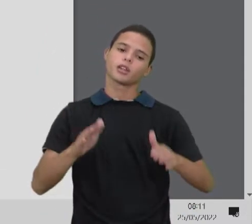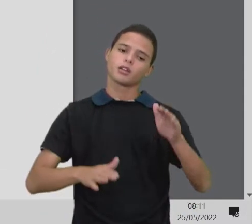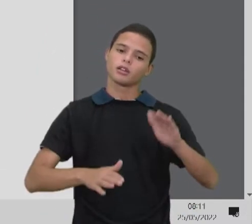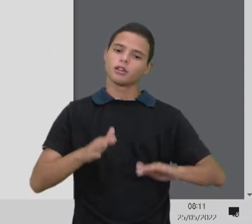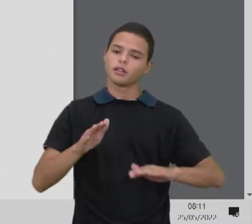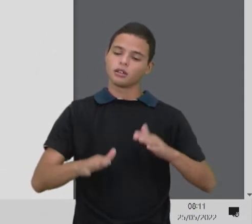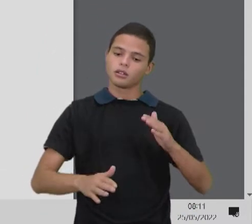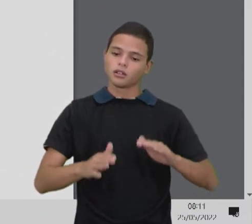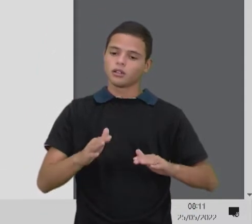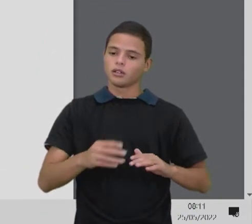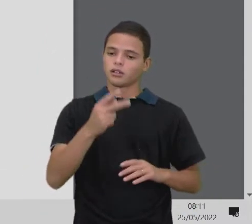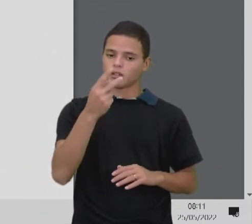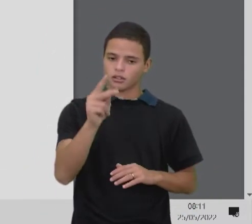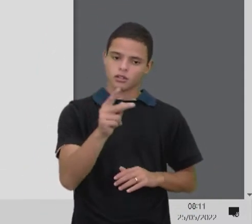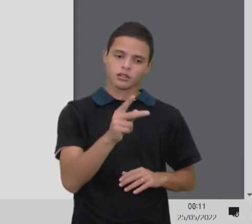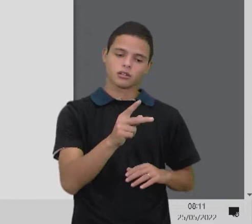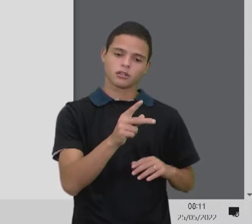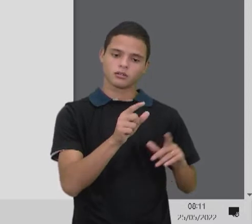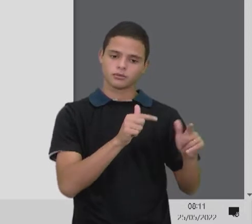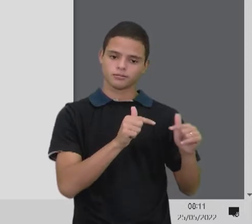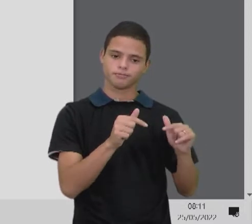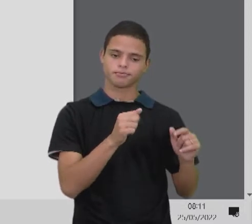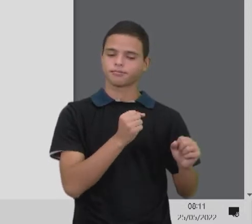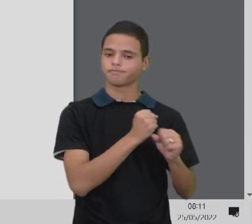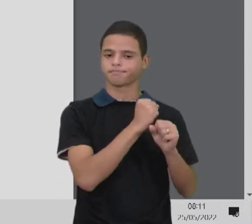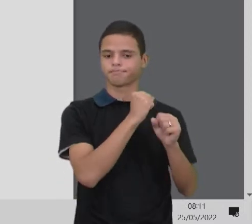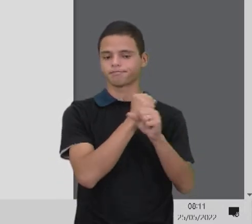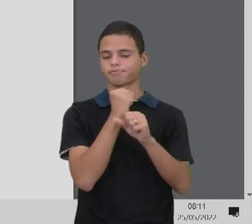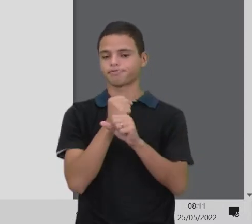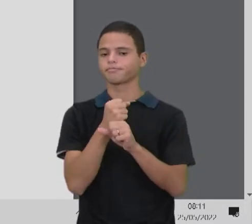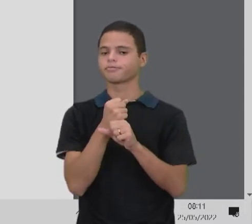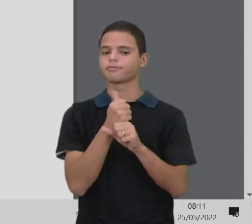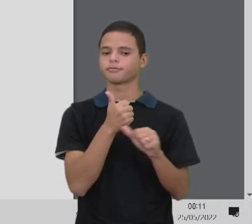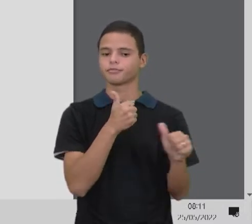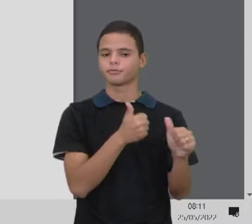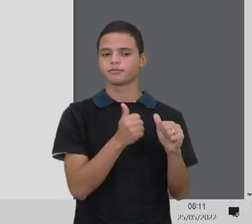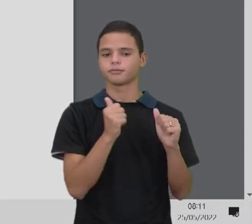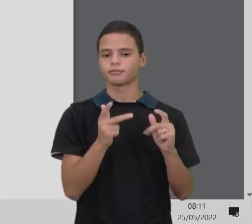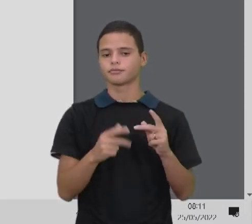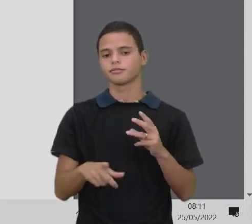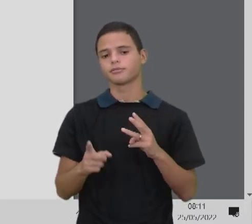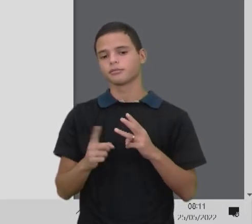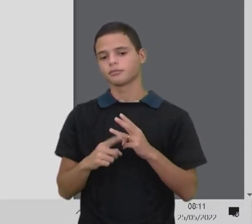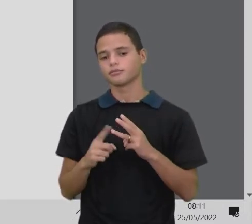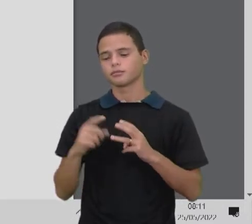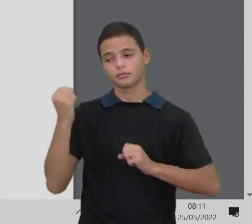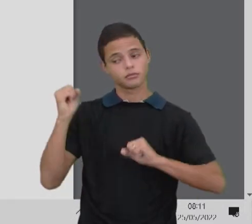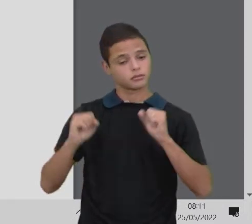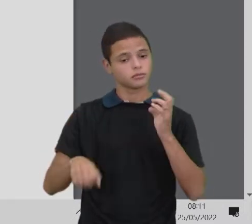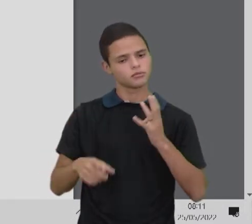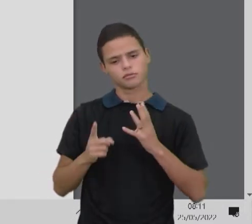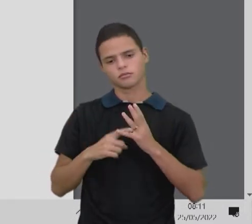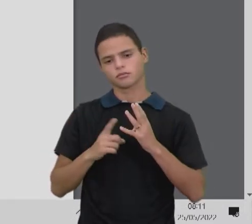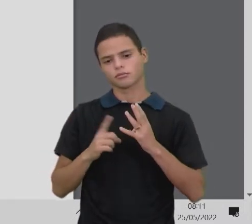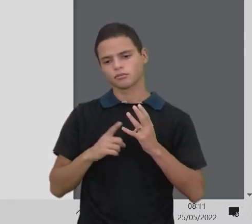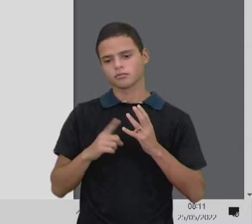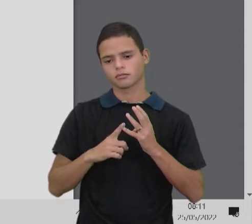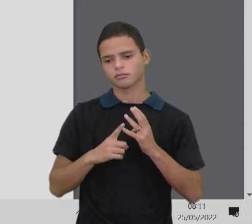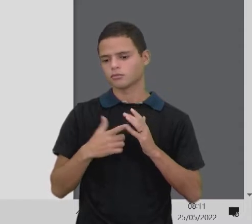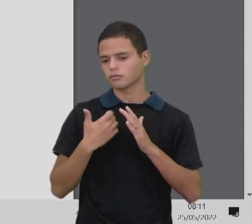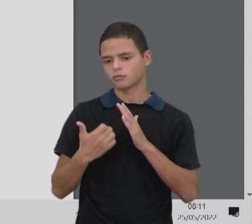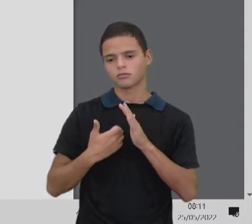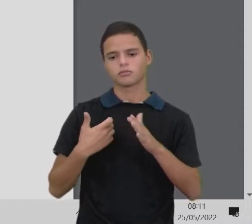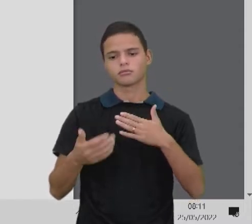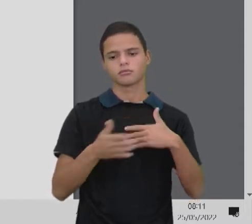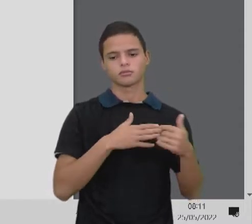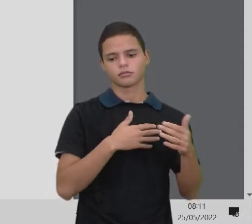zona que você encontra a construção, tá? Industrial e institucional. Então, eu não posso construir indústria em qualquer